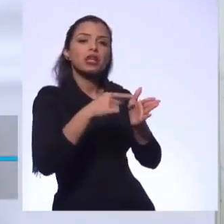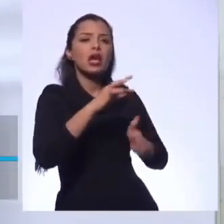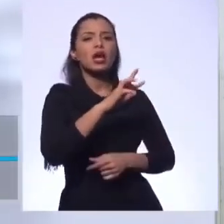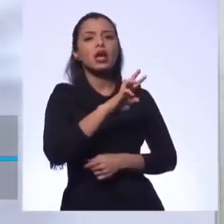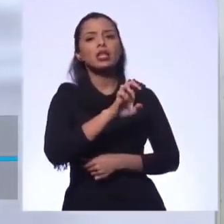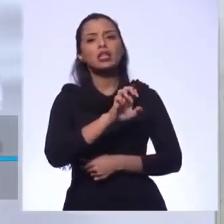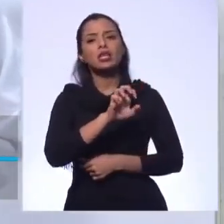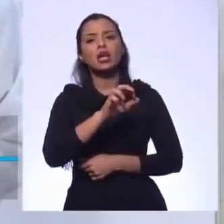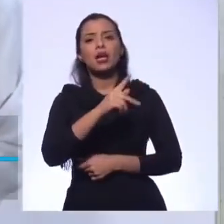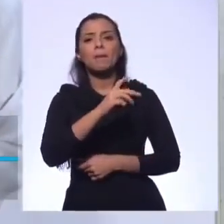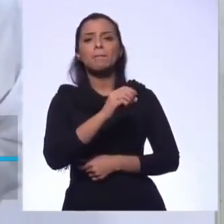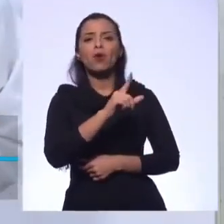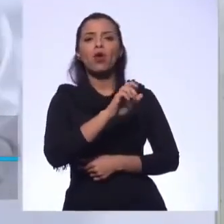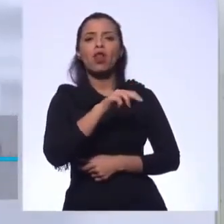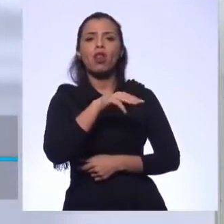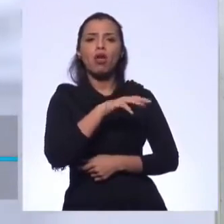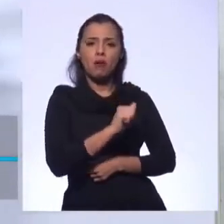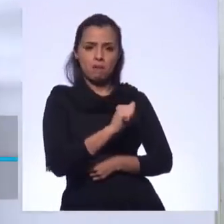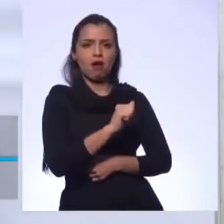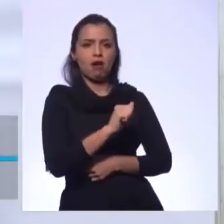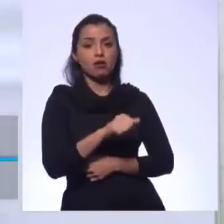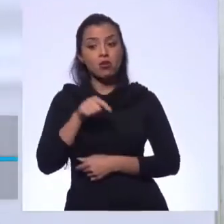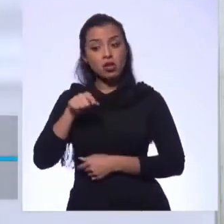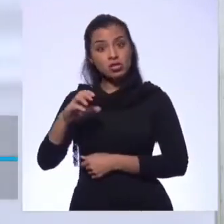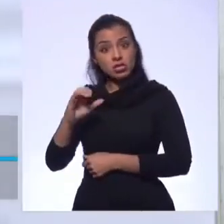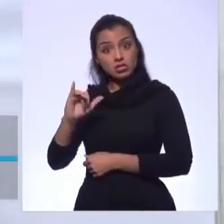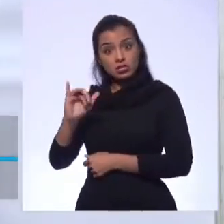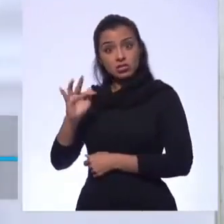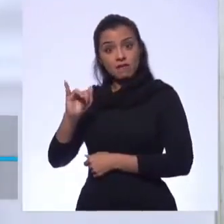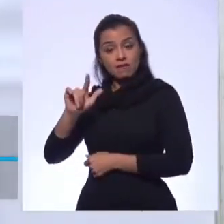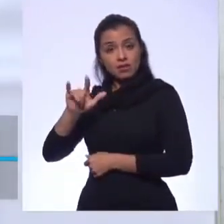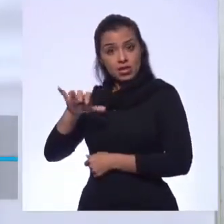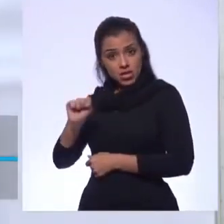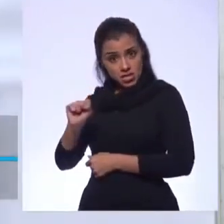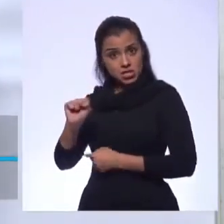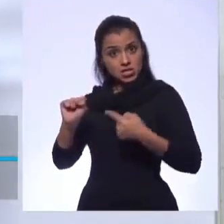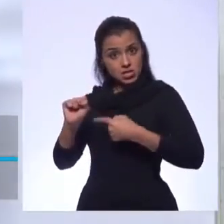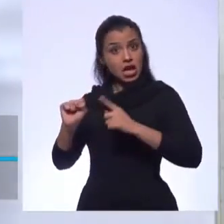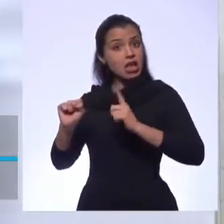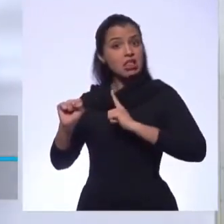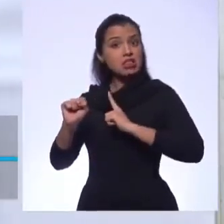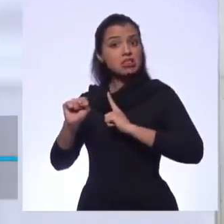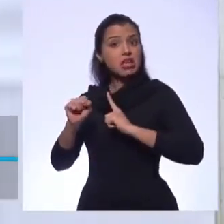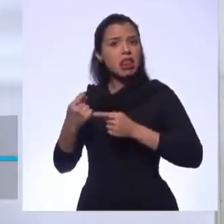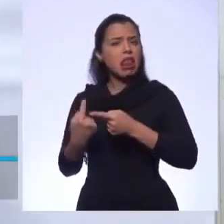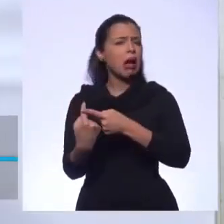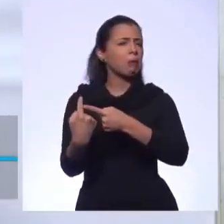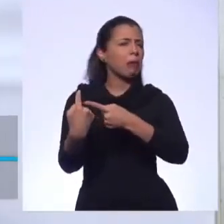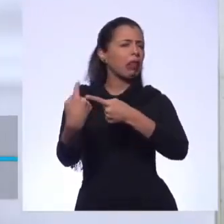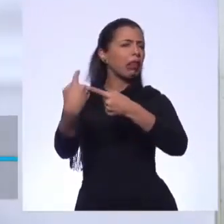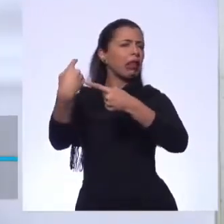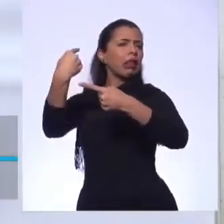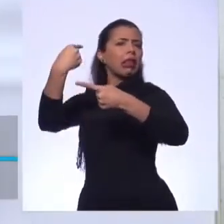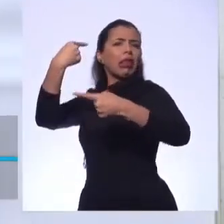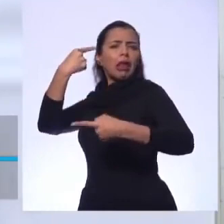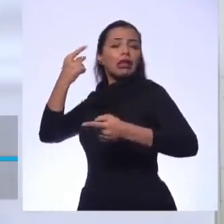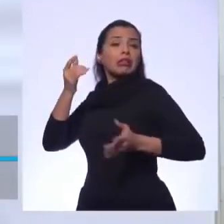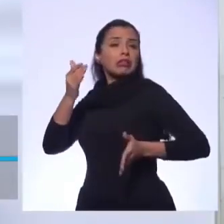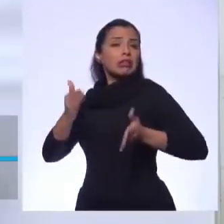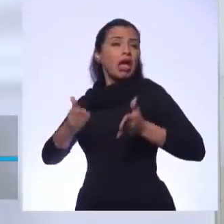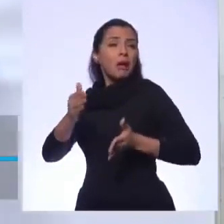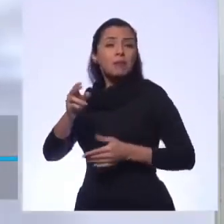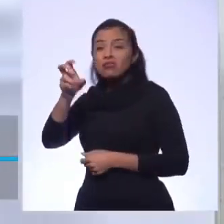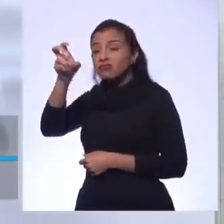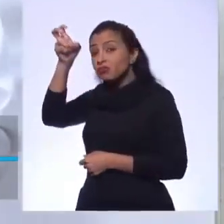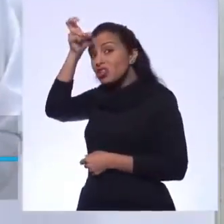Tá? A sífilis, gente, tem registro dela até em murais lá do Egito Antigo, né? 2000 anos antes